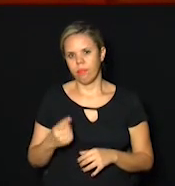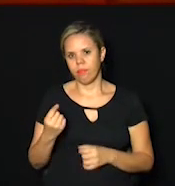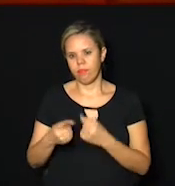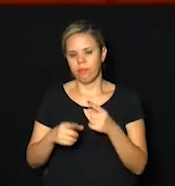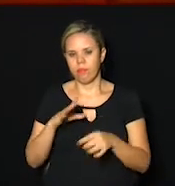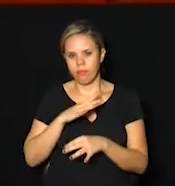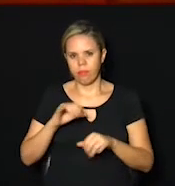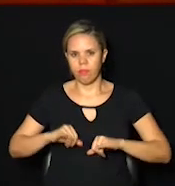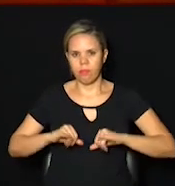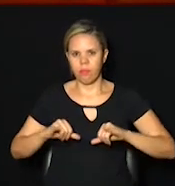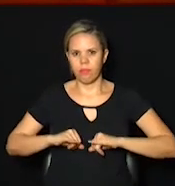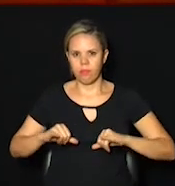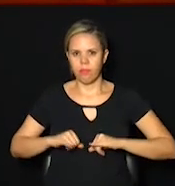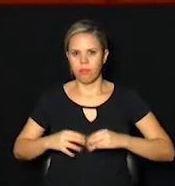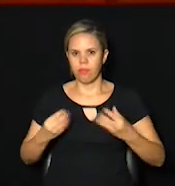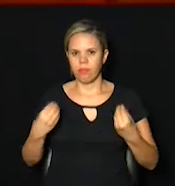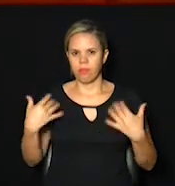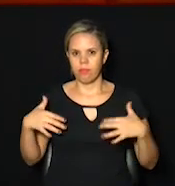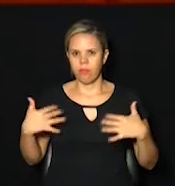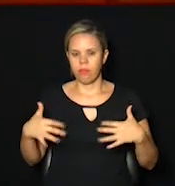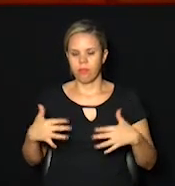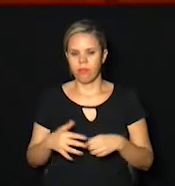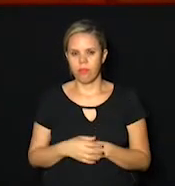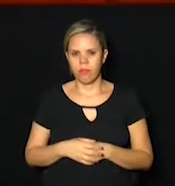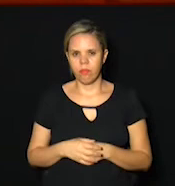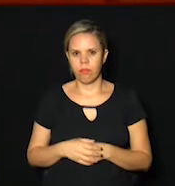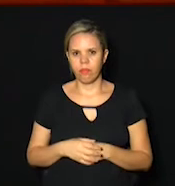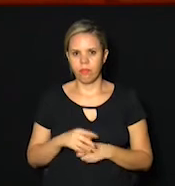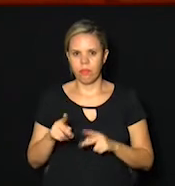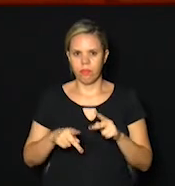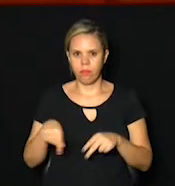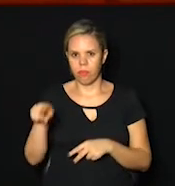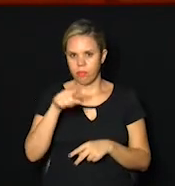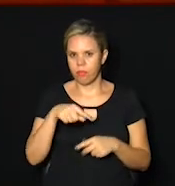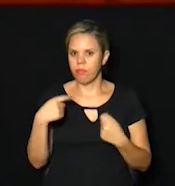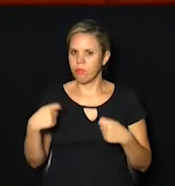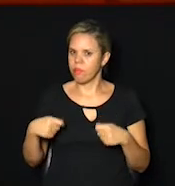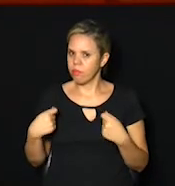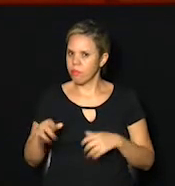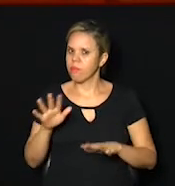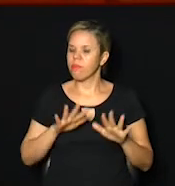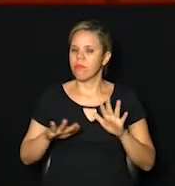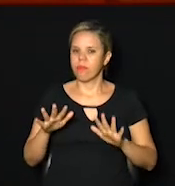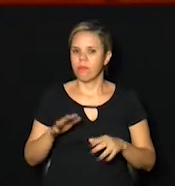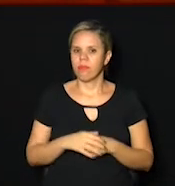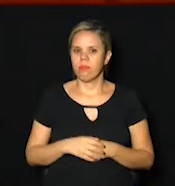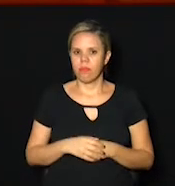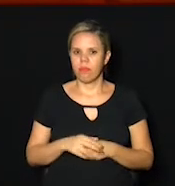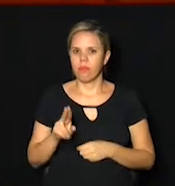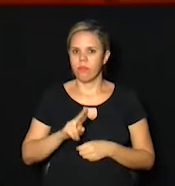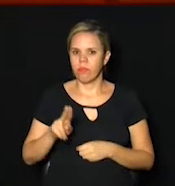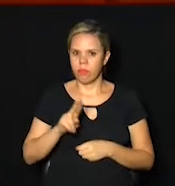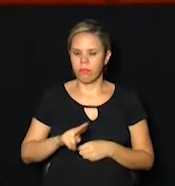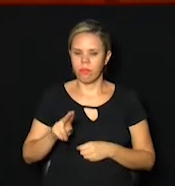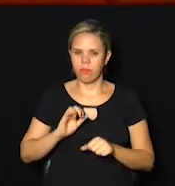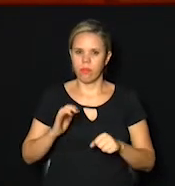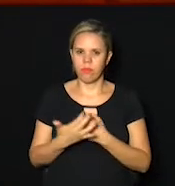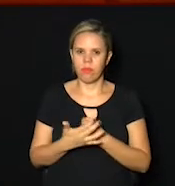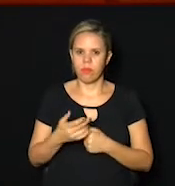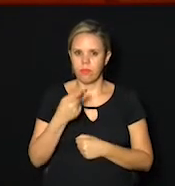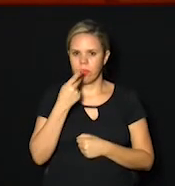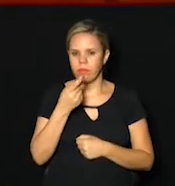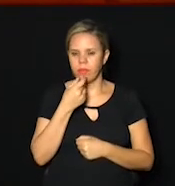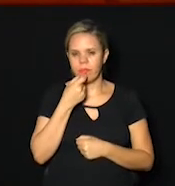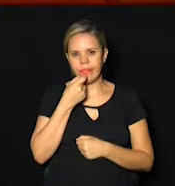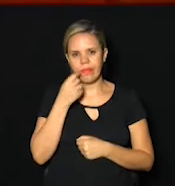sofrendo demais, né? E então, pessoal, vocês precisam tomar cuidado. Utilizem a Covid-19 para falar